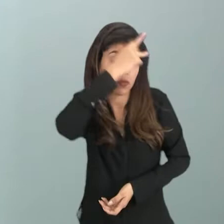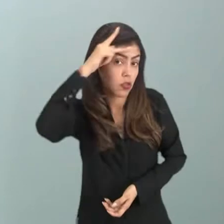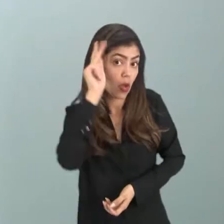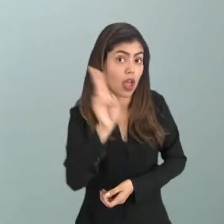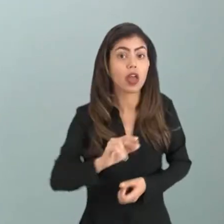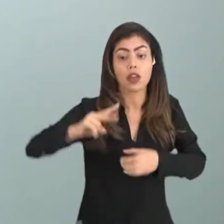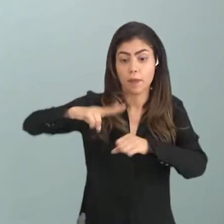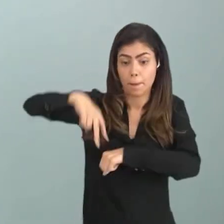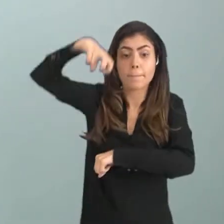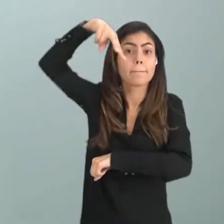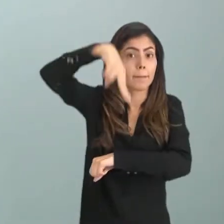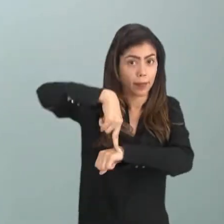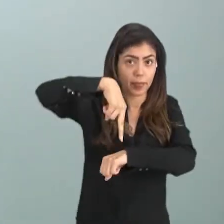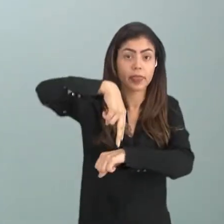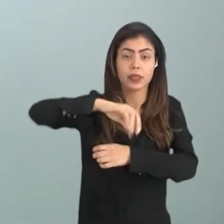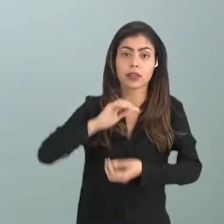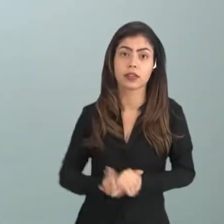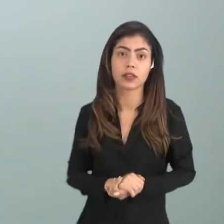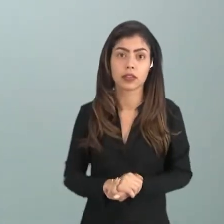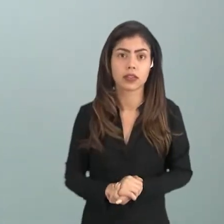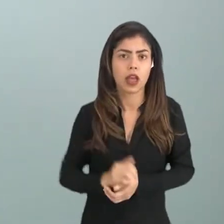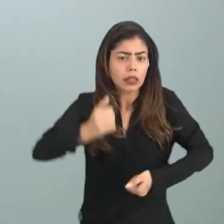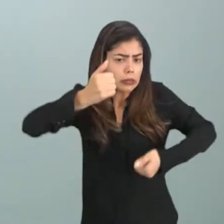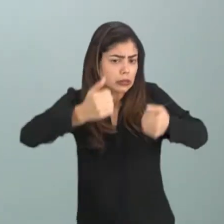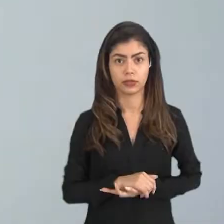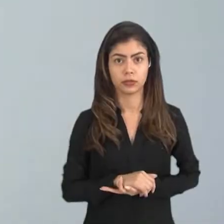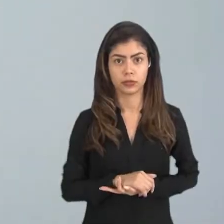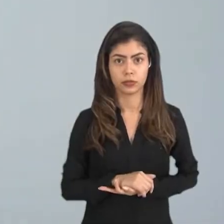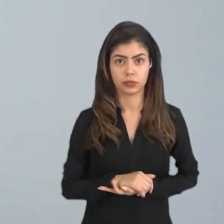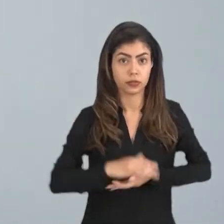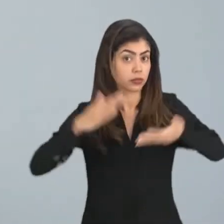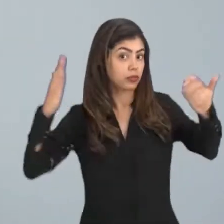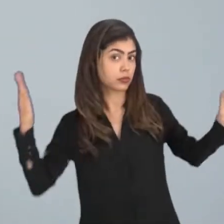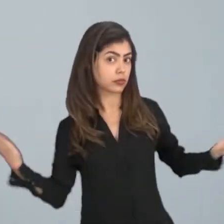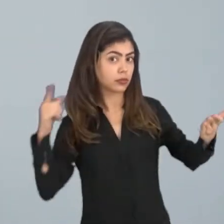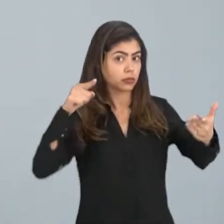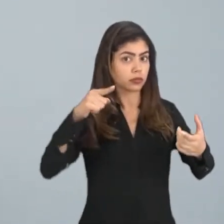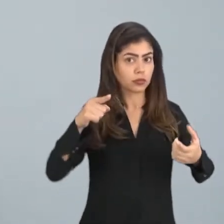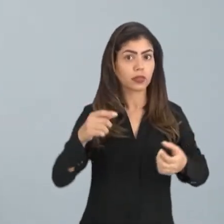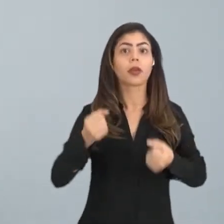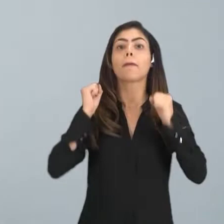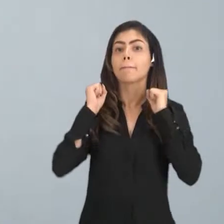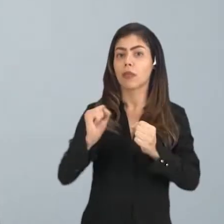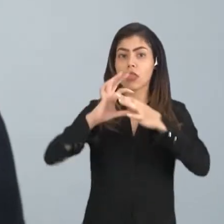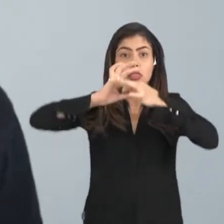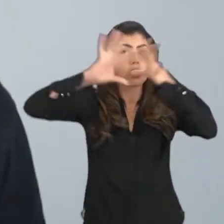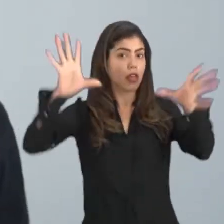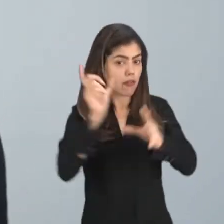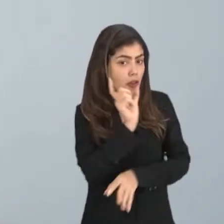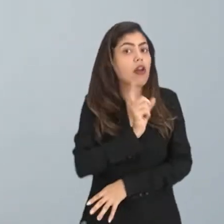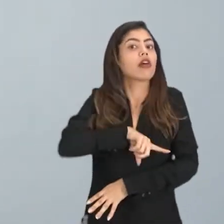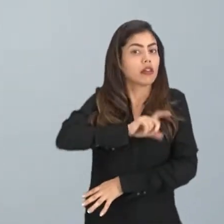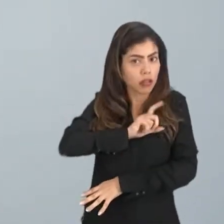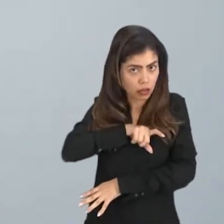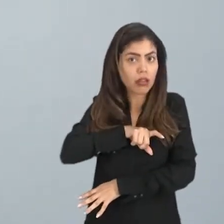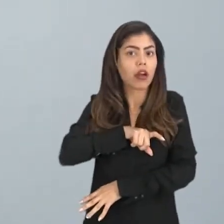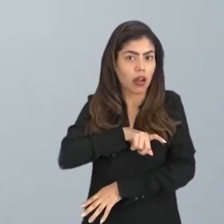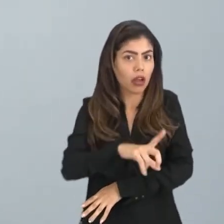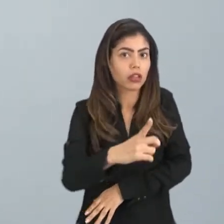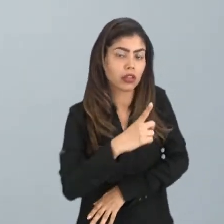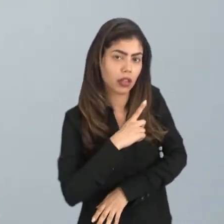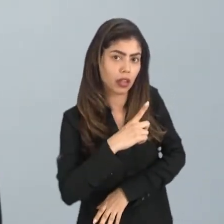Os lançadores, né? As pessoas que dirigem os aviões, então eles têm que ser licenciados, né? E tem